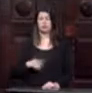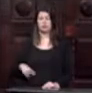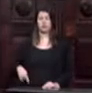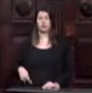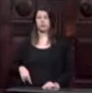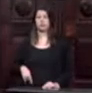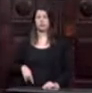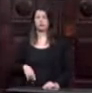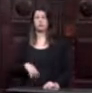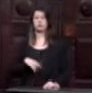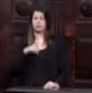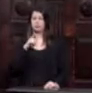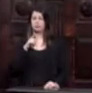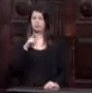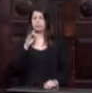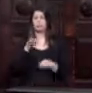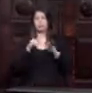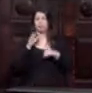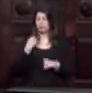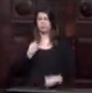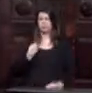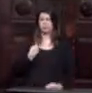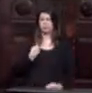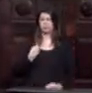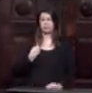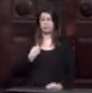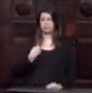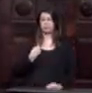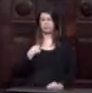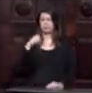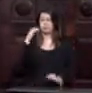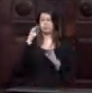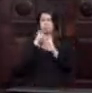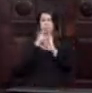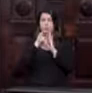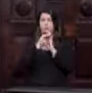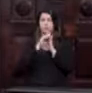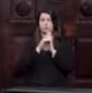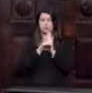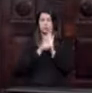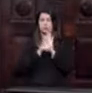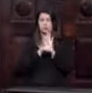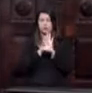O senhor está fazendo a chamada numérica por ordem da...